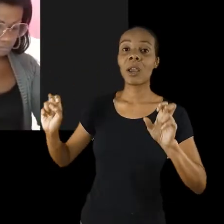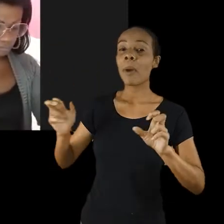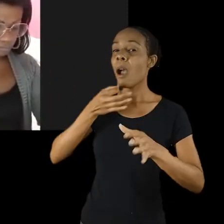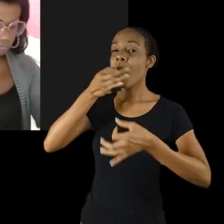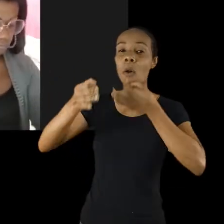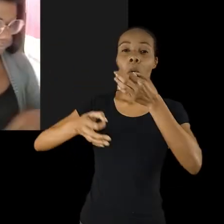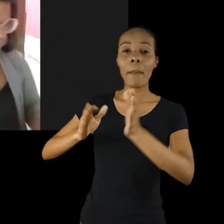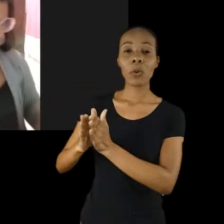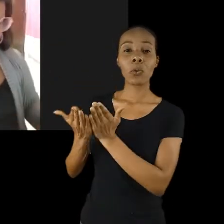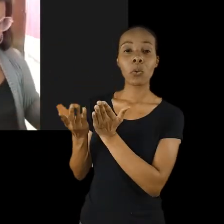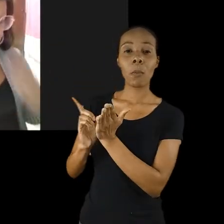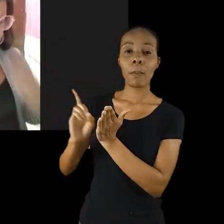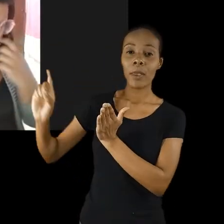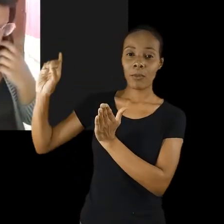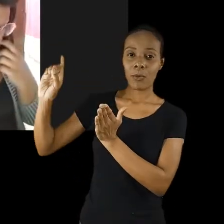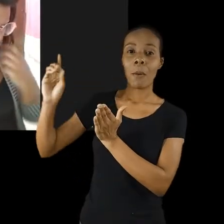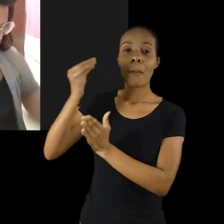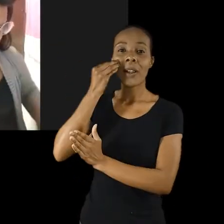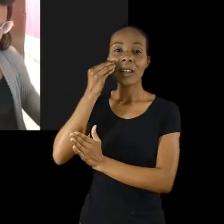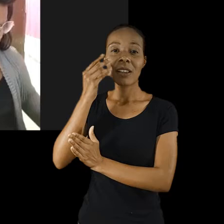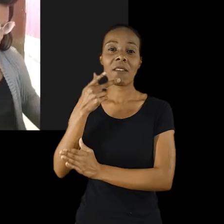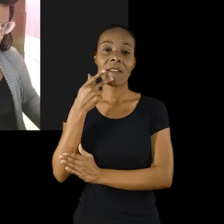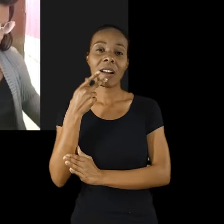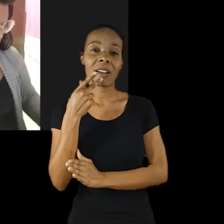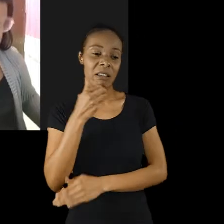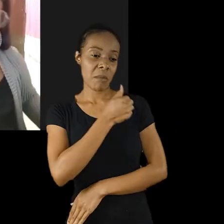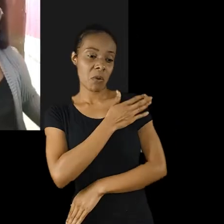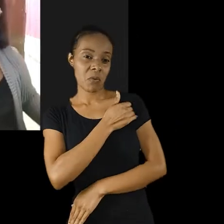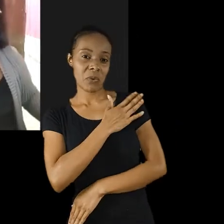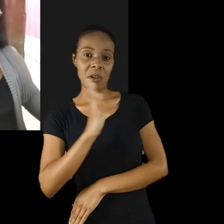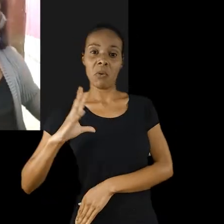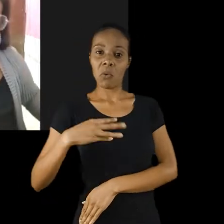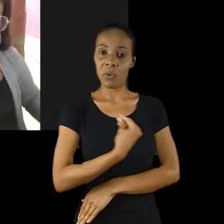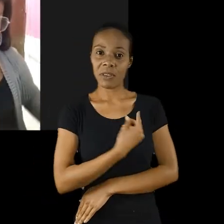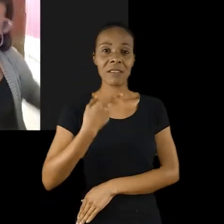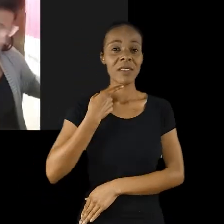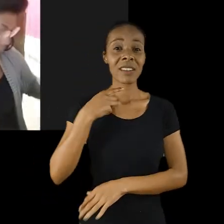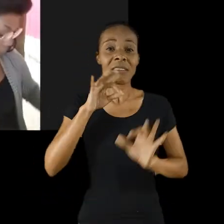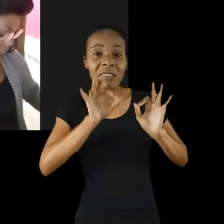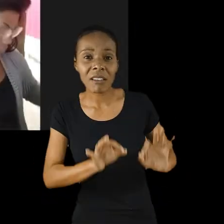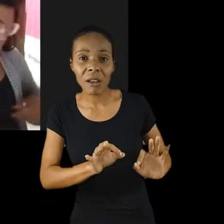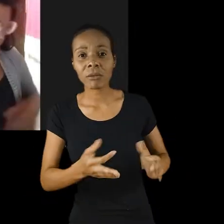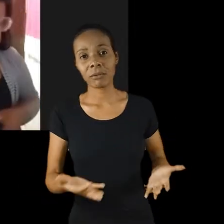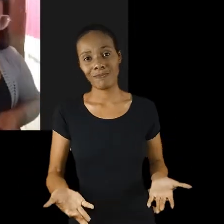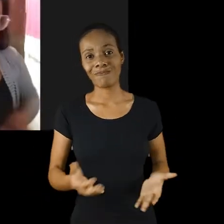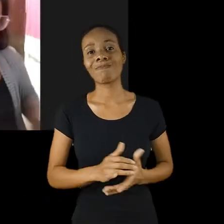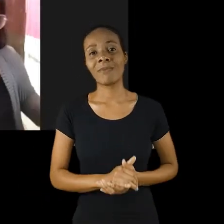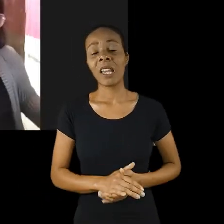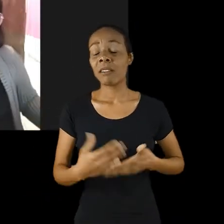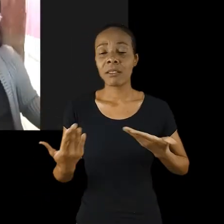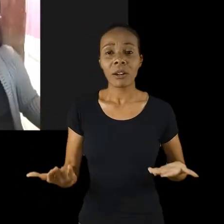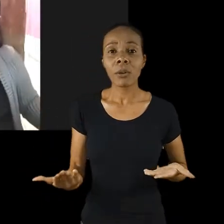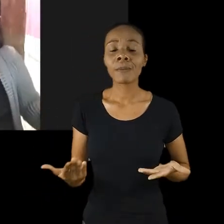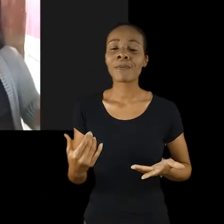E aí, quando você vem com uma mesma palavra, com uma potência, né? E assim, trazendo a verdade, falando